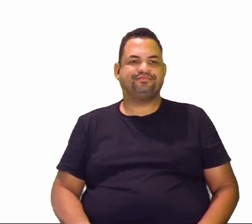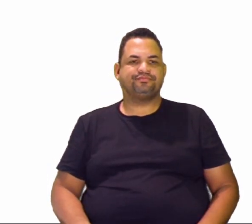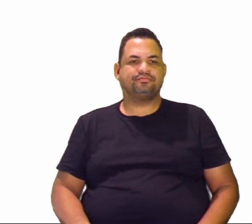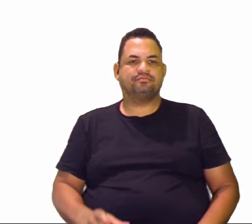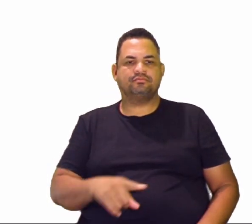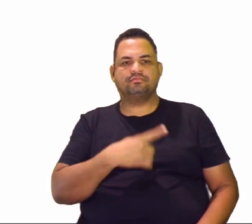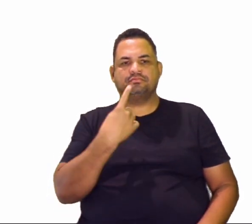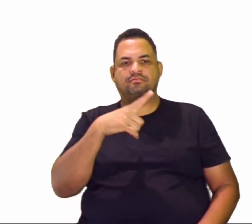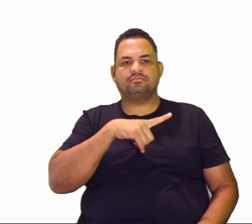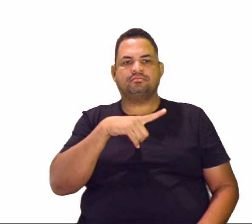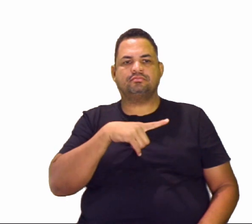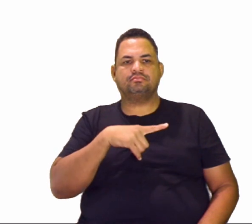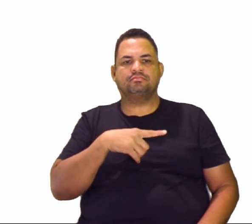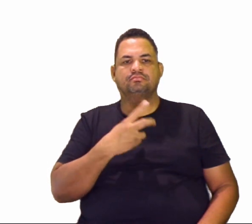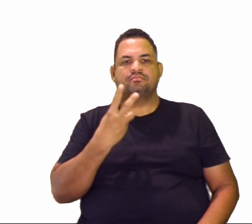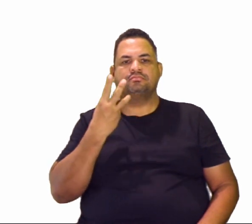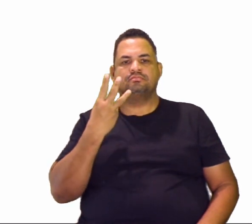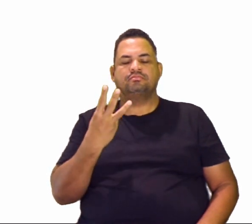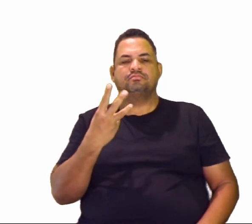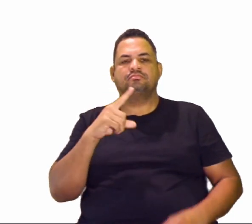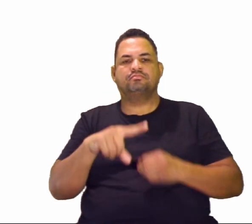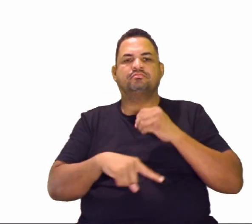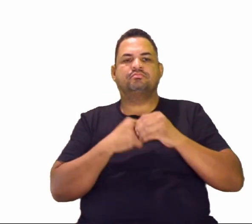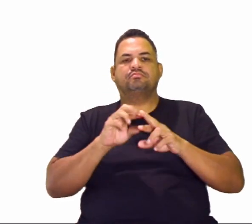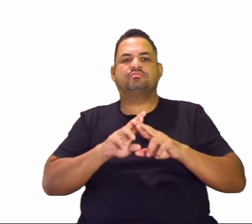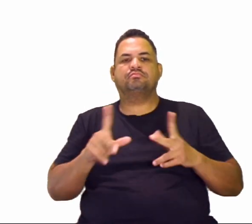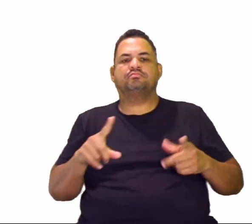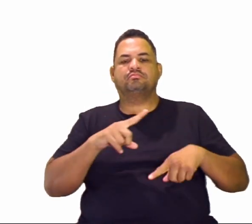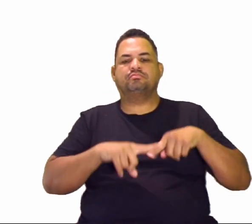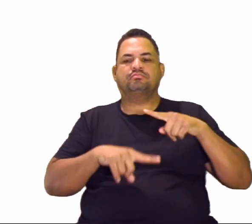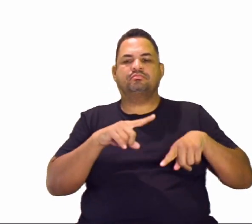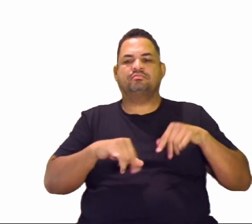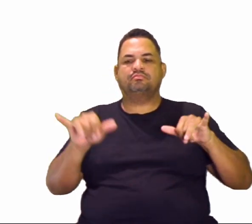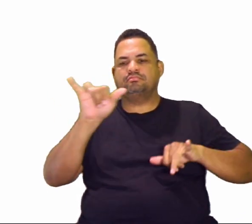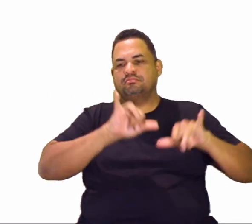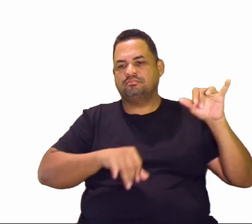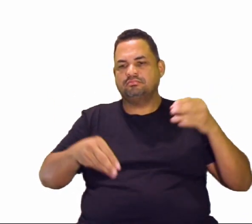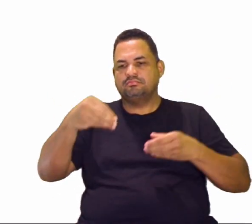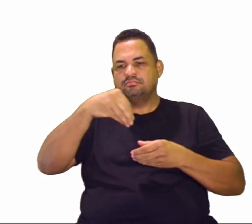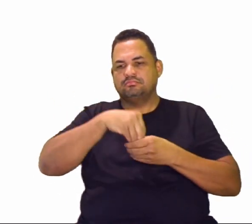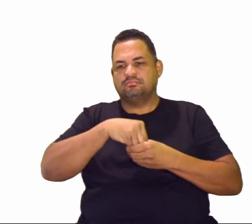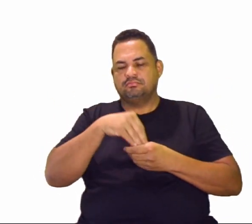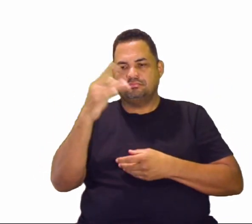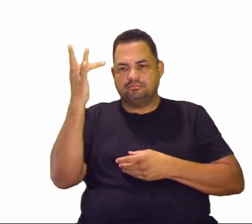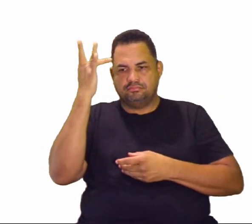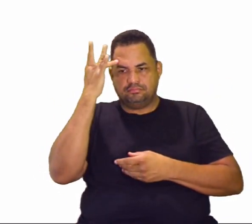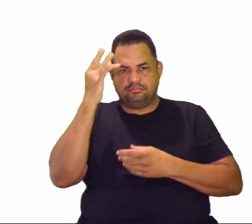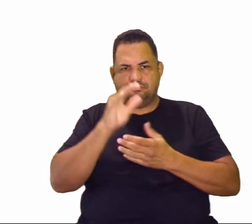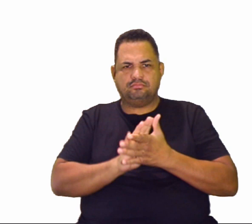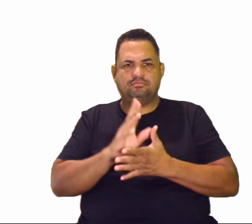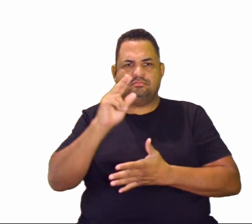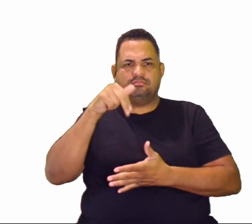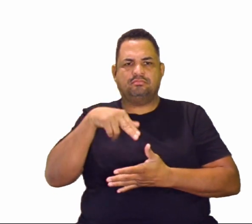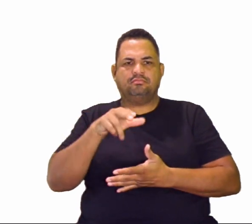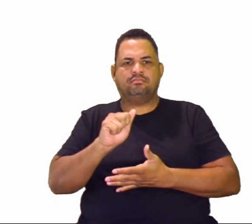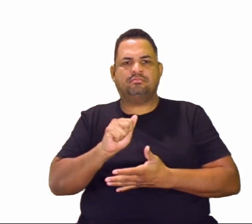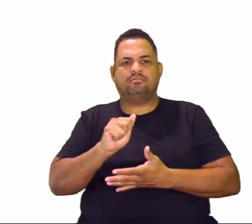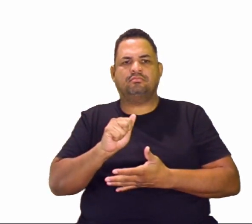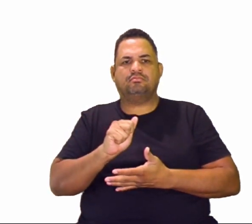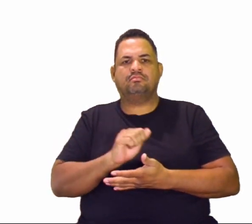isso, nós temos 3 átomos diferentes de elementos químicos na fórmula. Nós temos o Na, que é